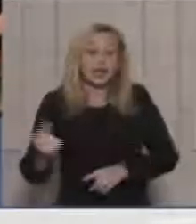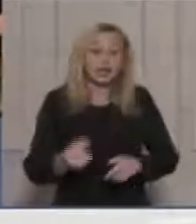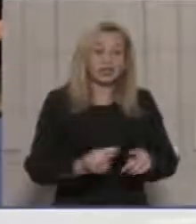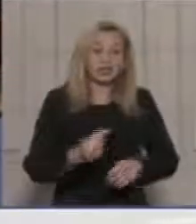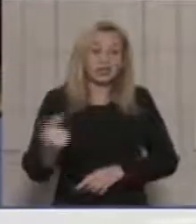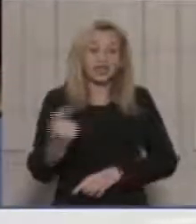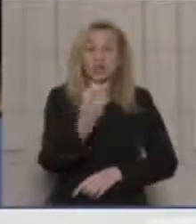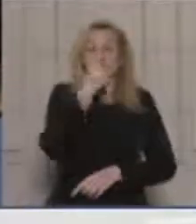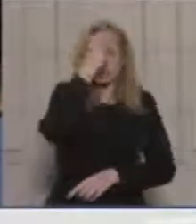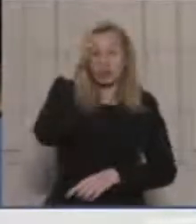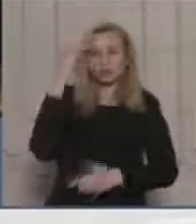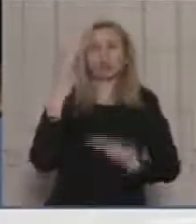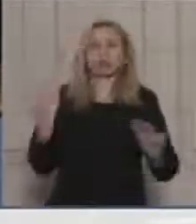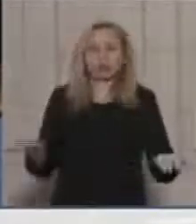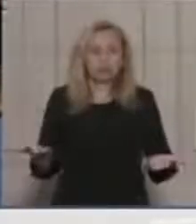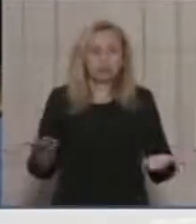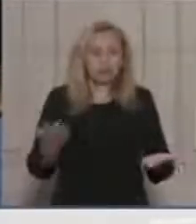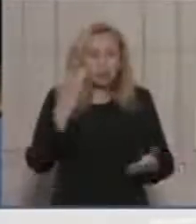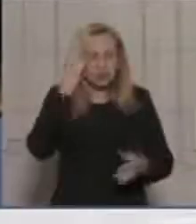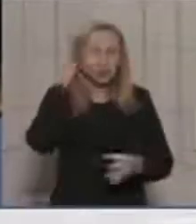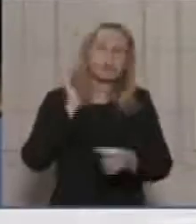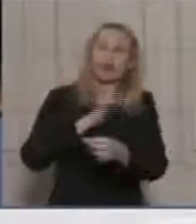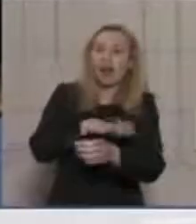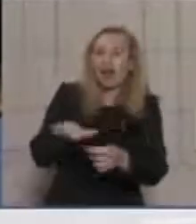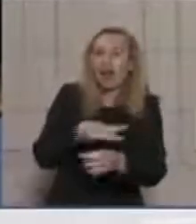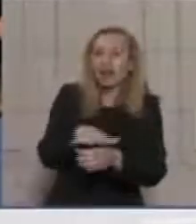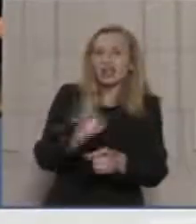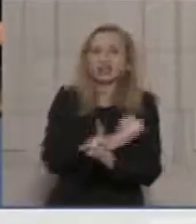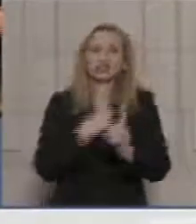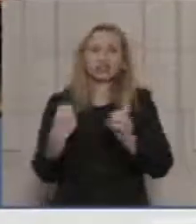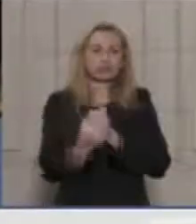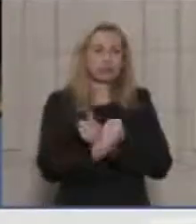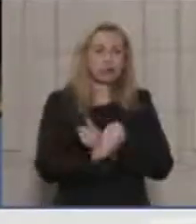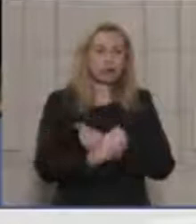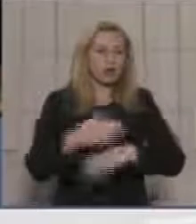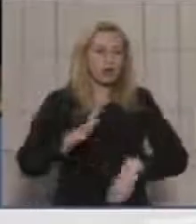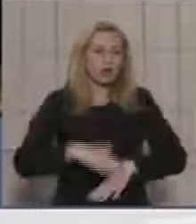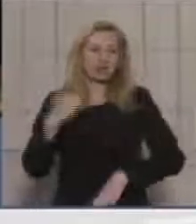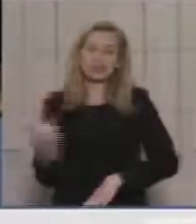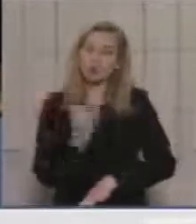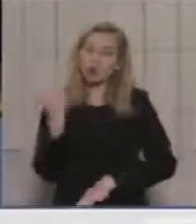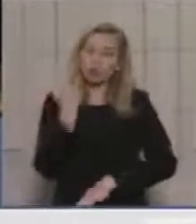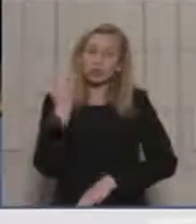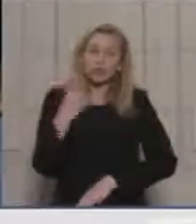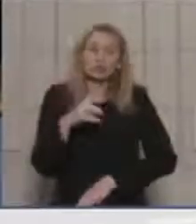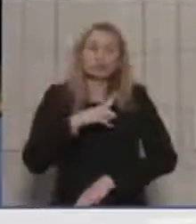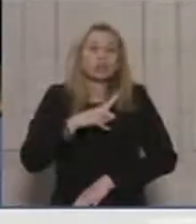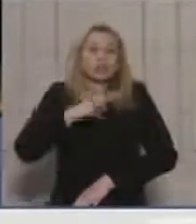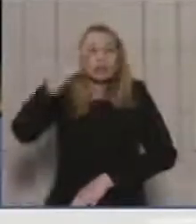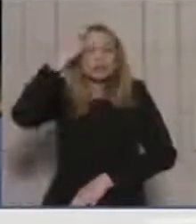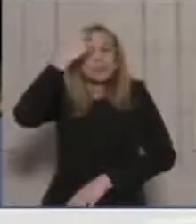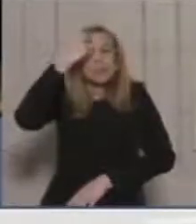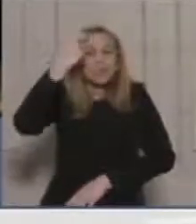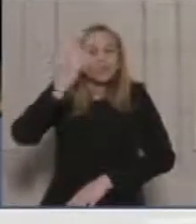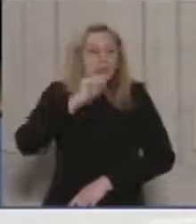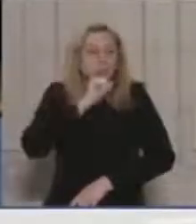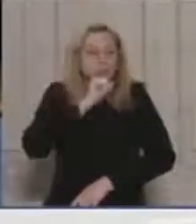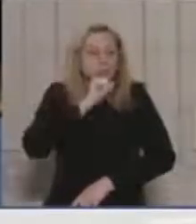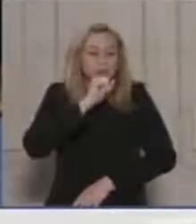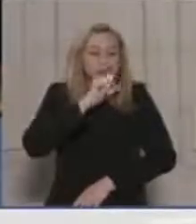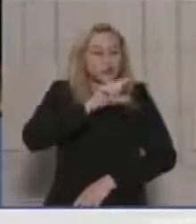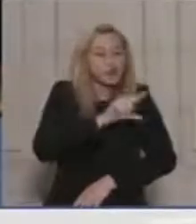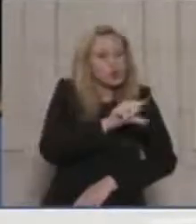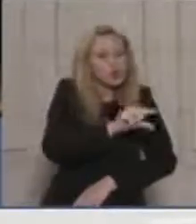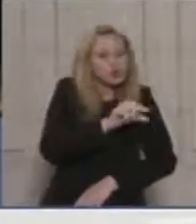outro. Vai para a área social, o mais importante que eu tenho na mente é que foi definida